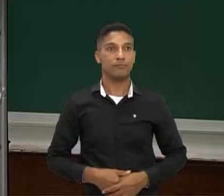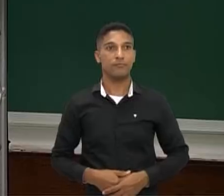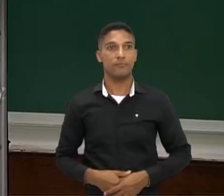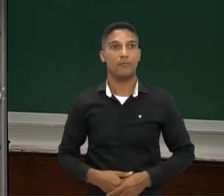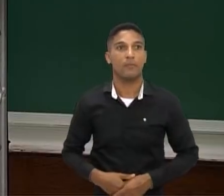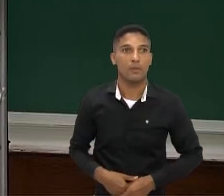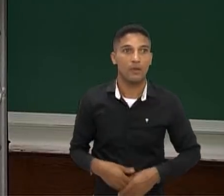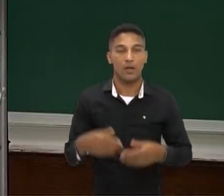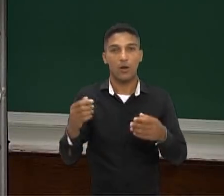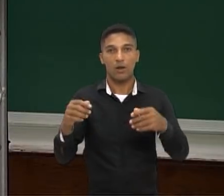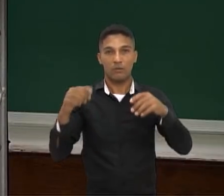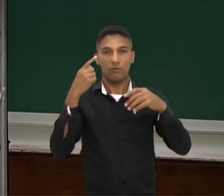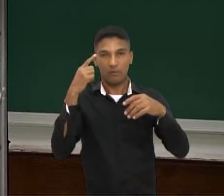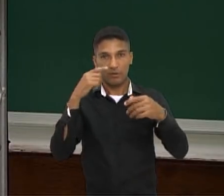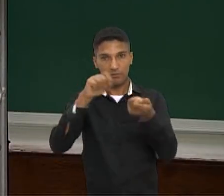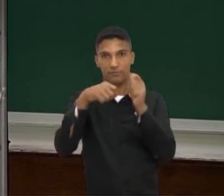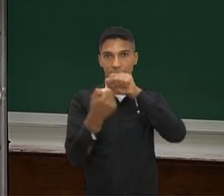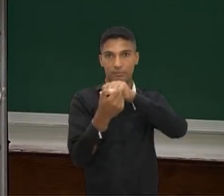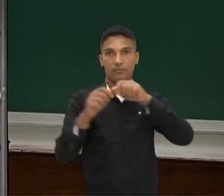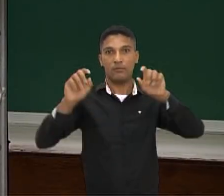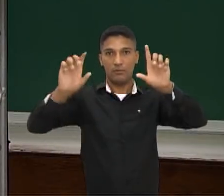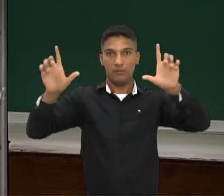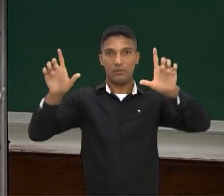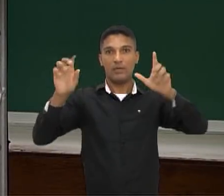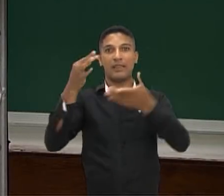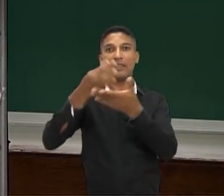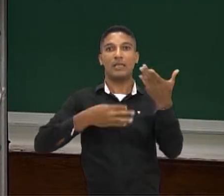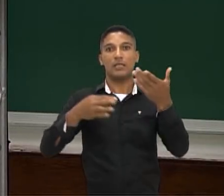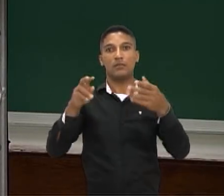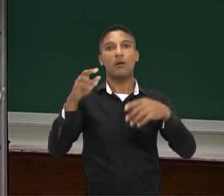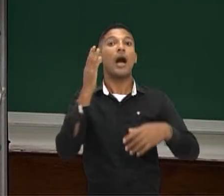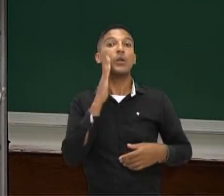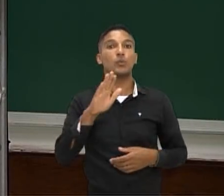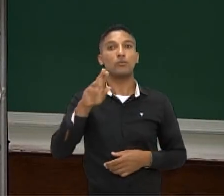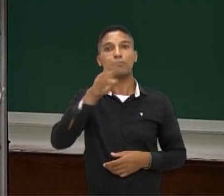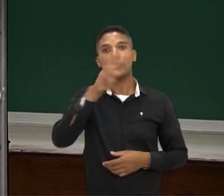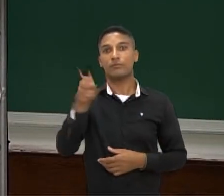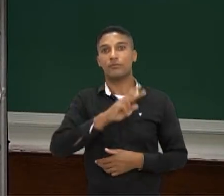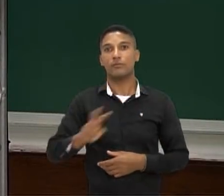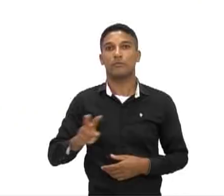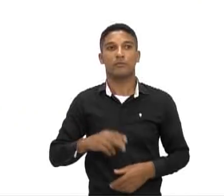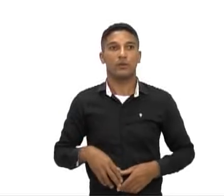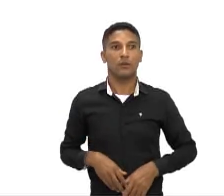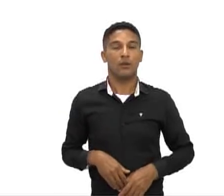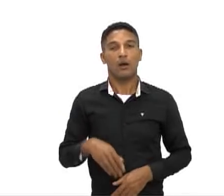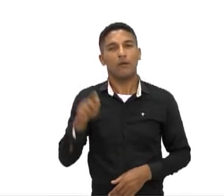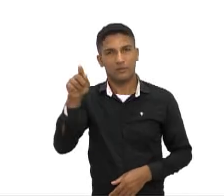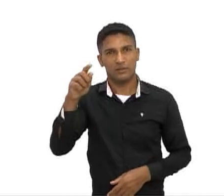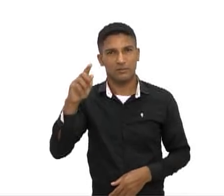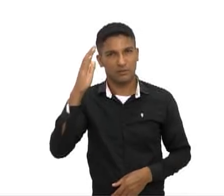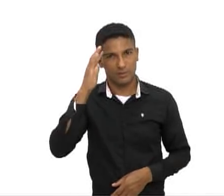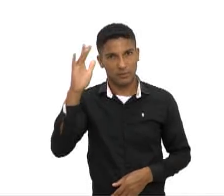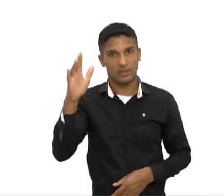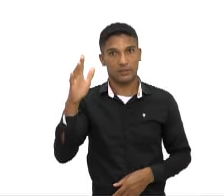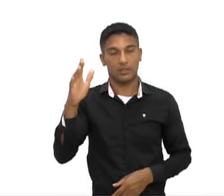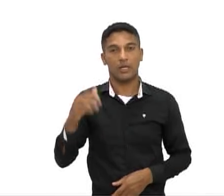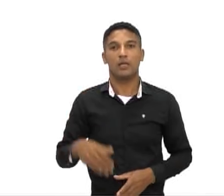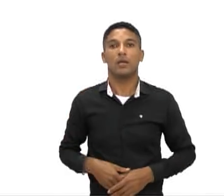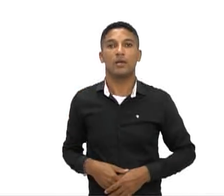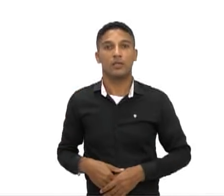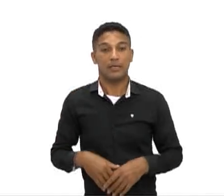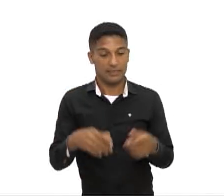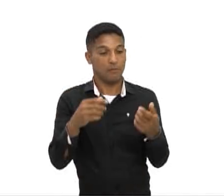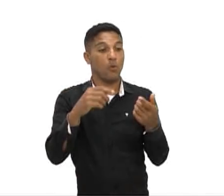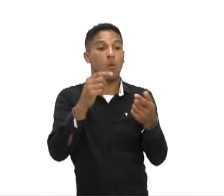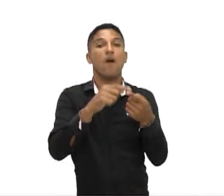da escrita do texto original, certo? Para a gente poder fazer esse exercício. Então, imaginem que o filho caçula teve acesso ao testamento de